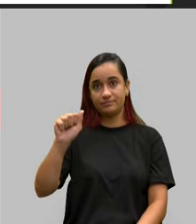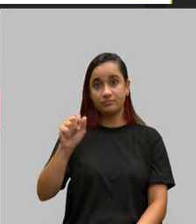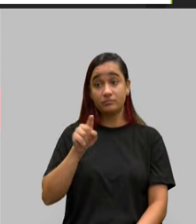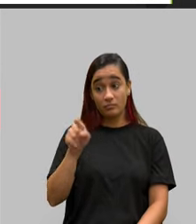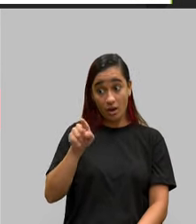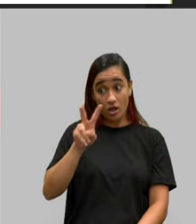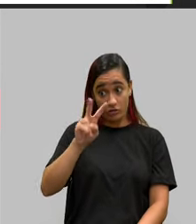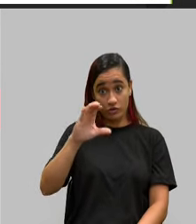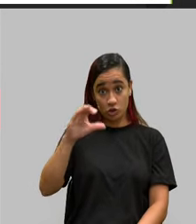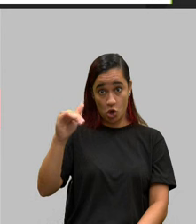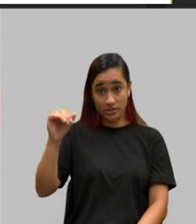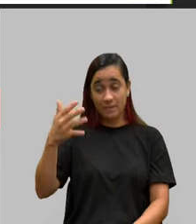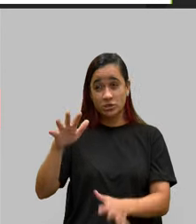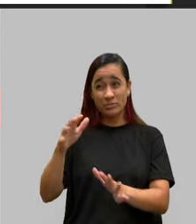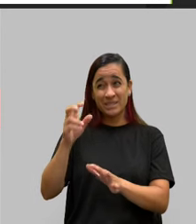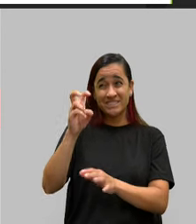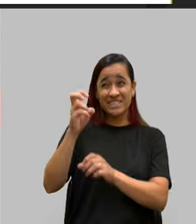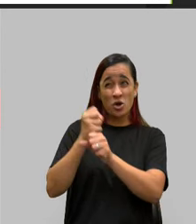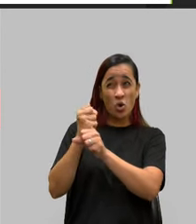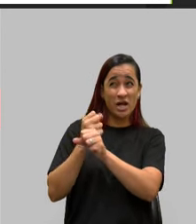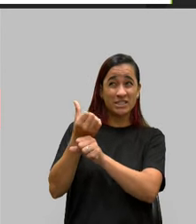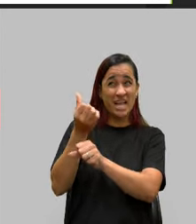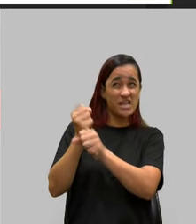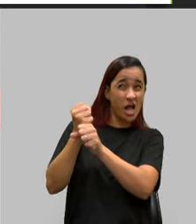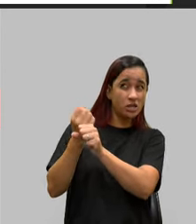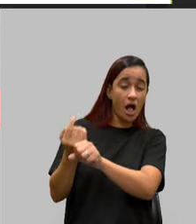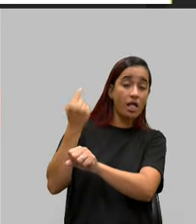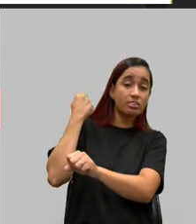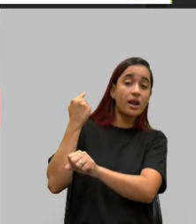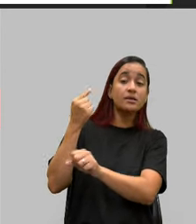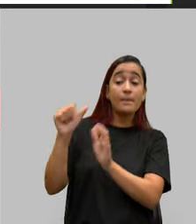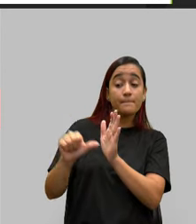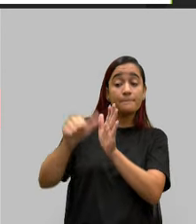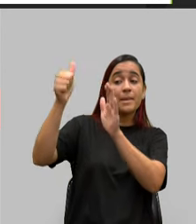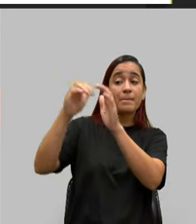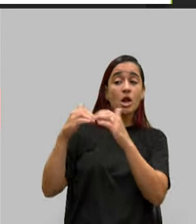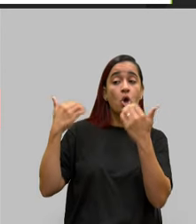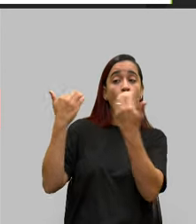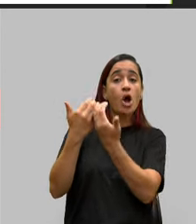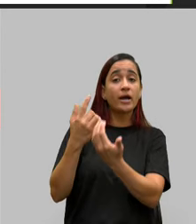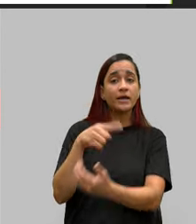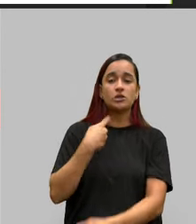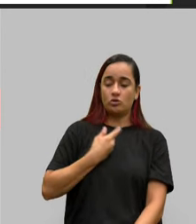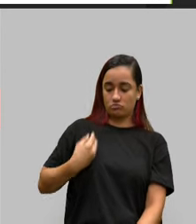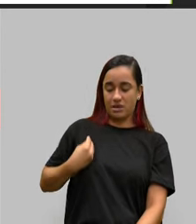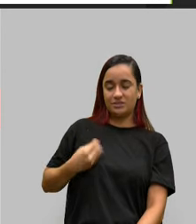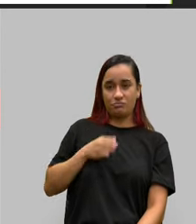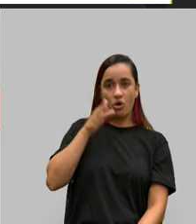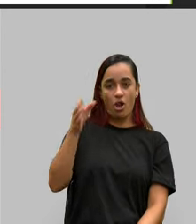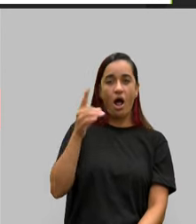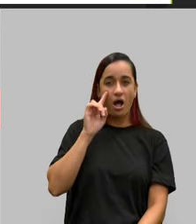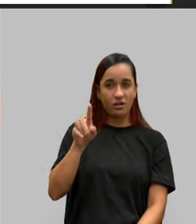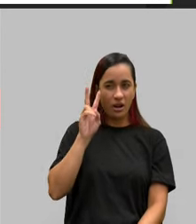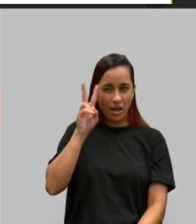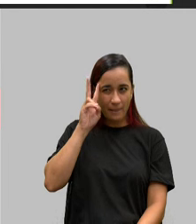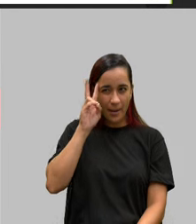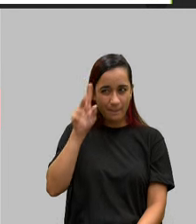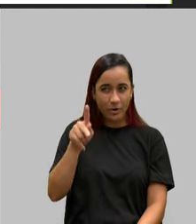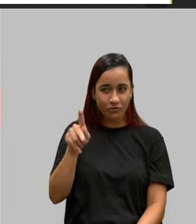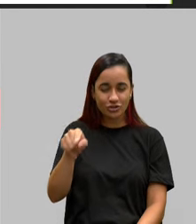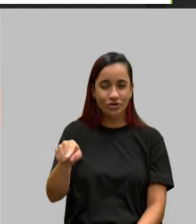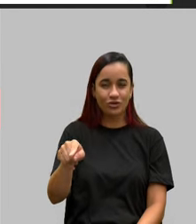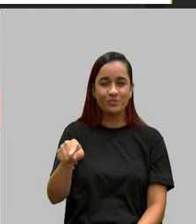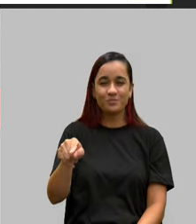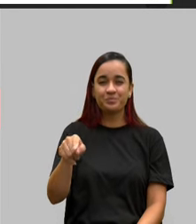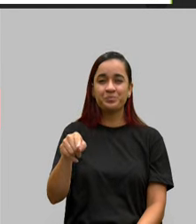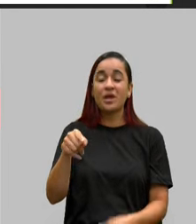anos atrás no primeiro congresso que o Dr el propôs a gente estava lá lembra disso professor de lá para